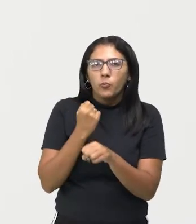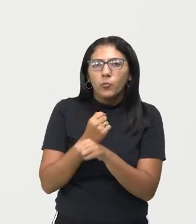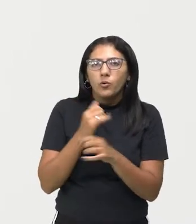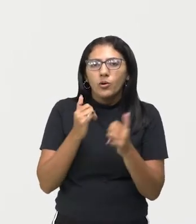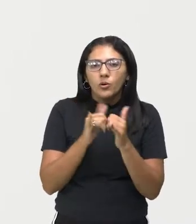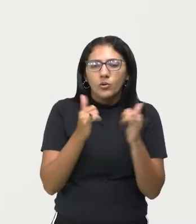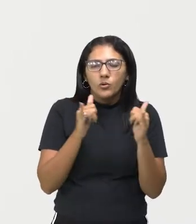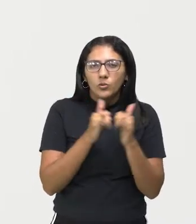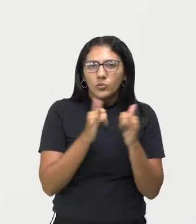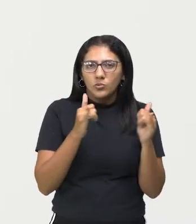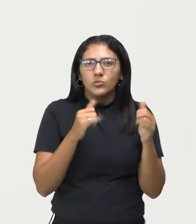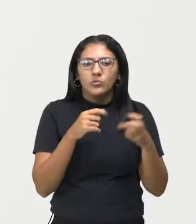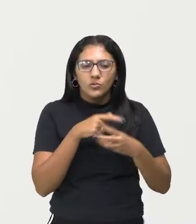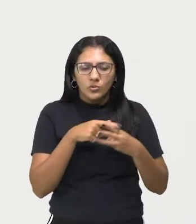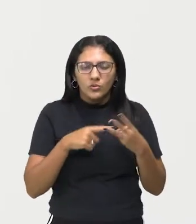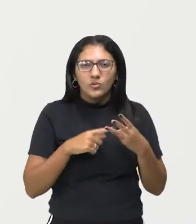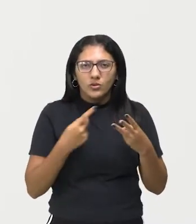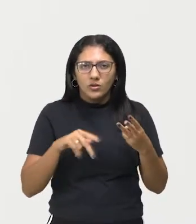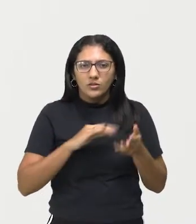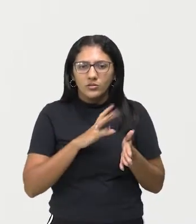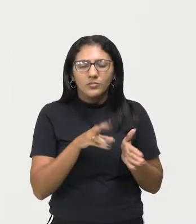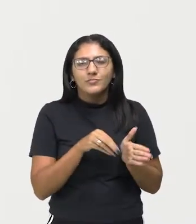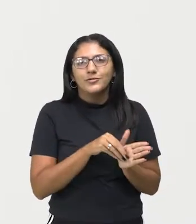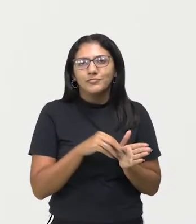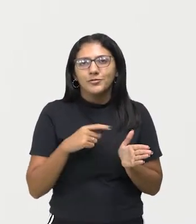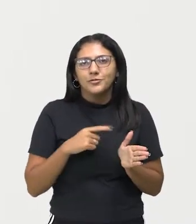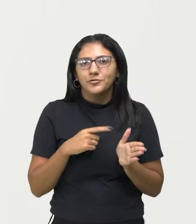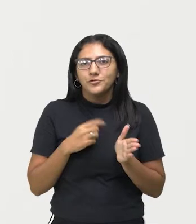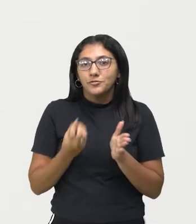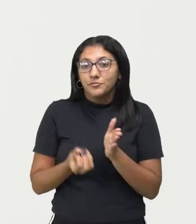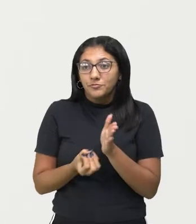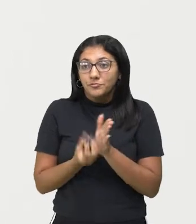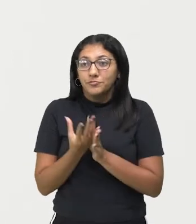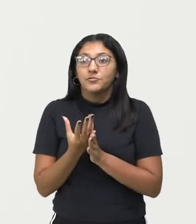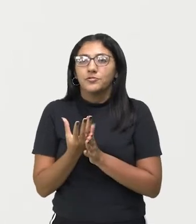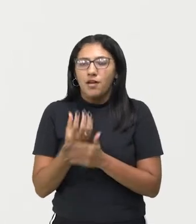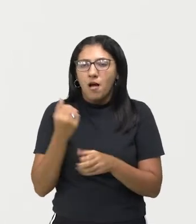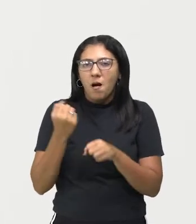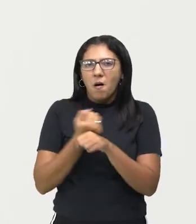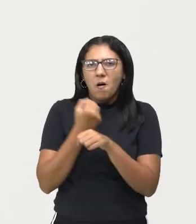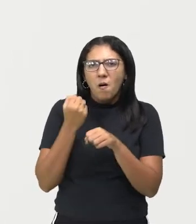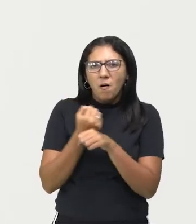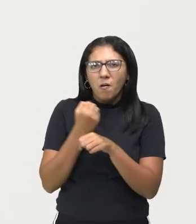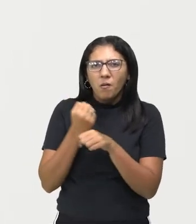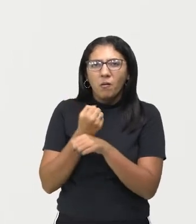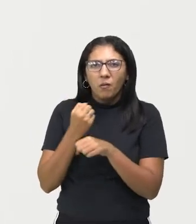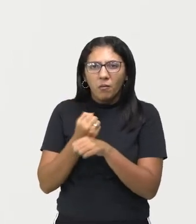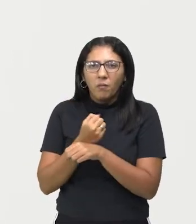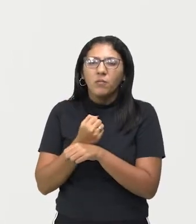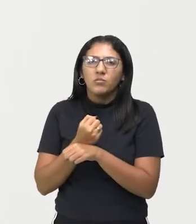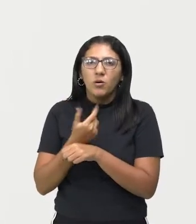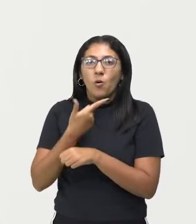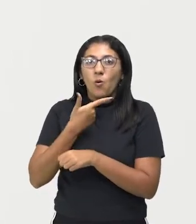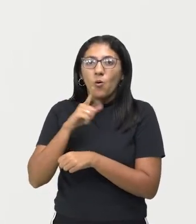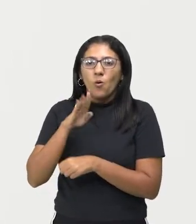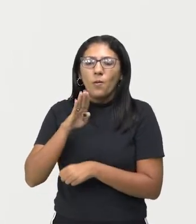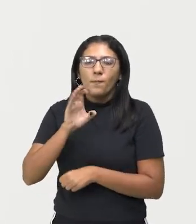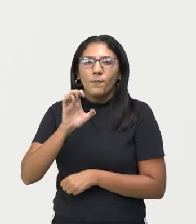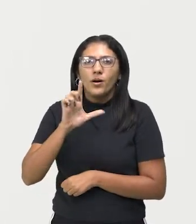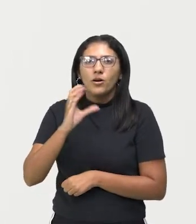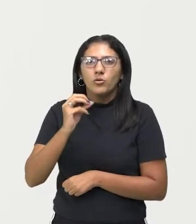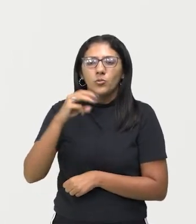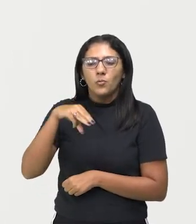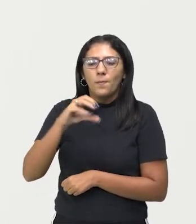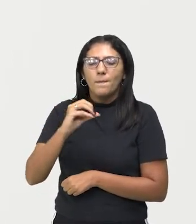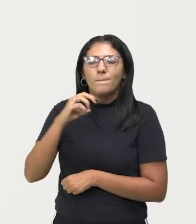hidrelétricas na Amazônia, quando se começou a grande discussão da construção da usina hidrelétrica de Belo Monte. No